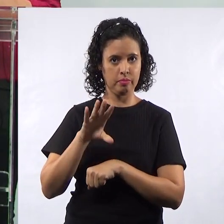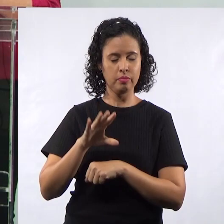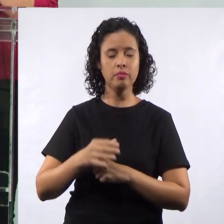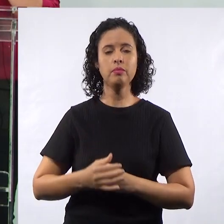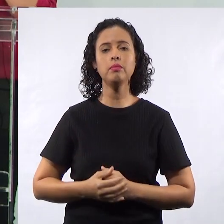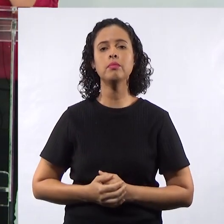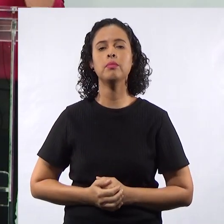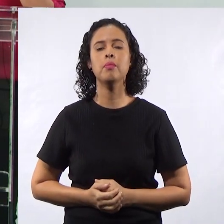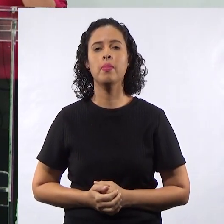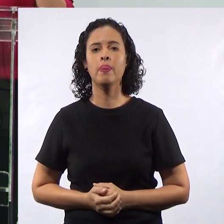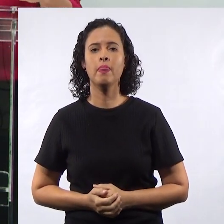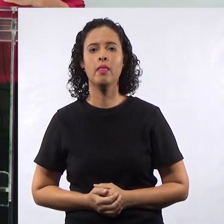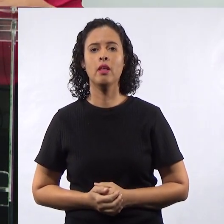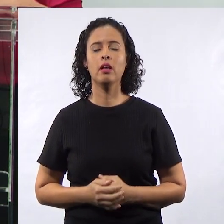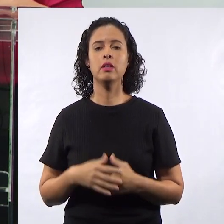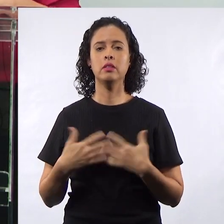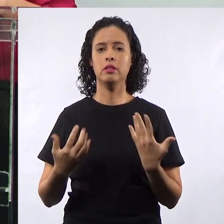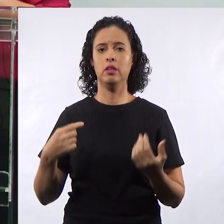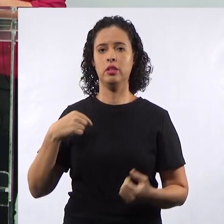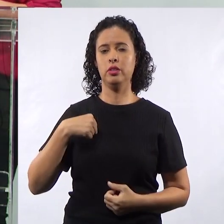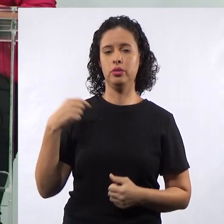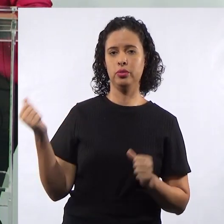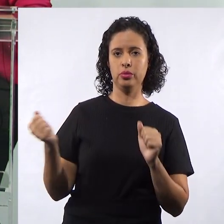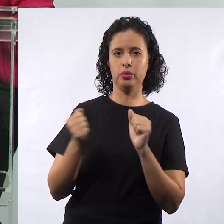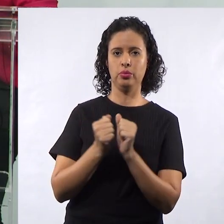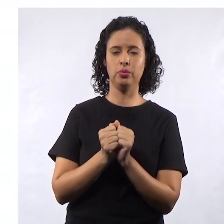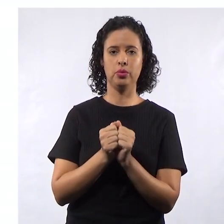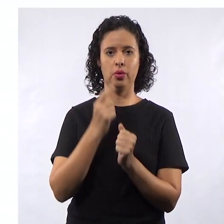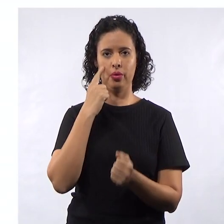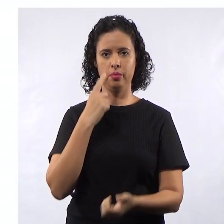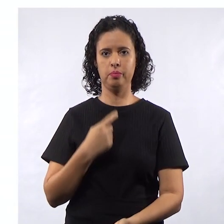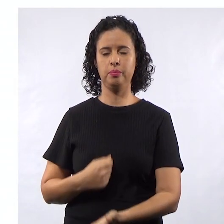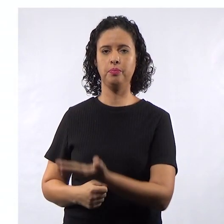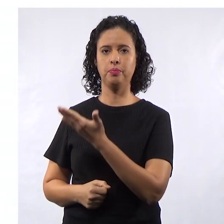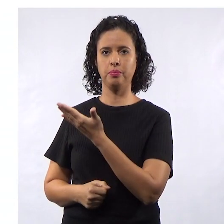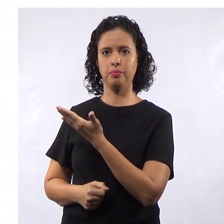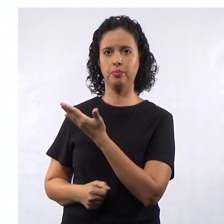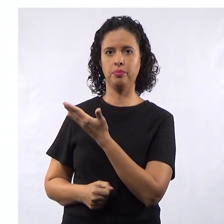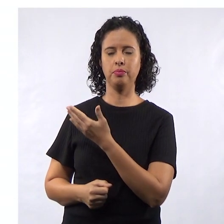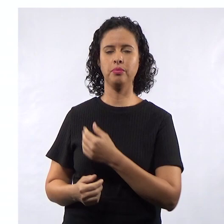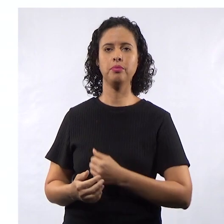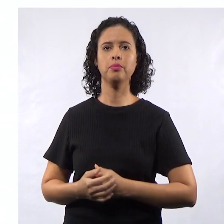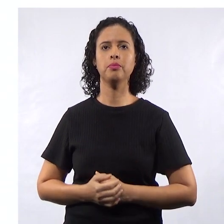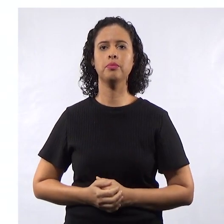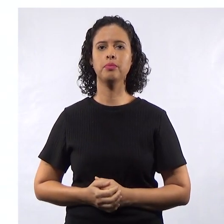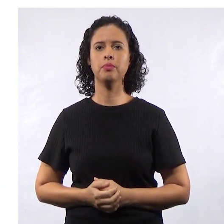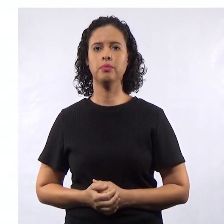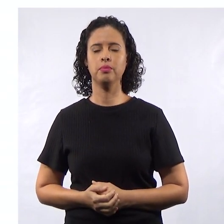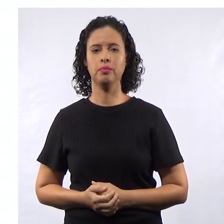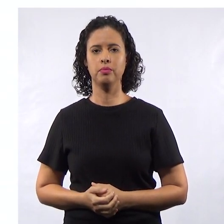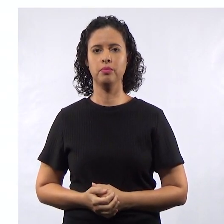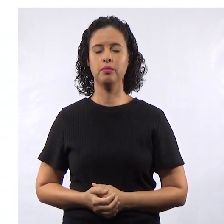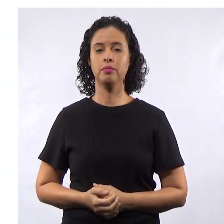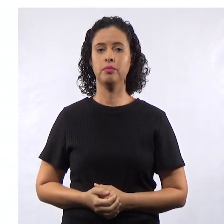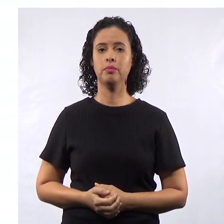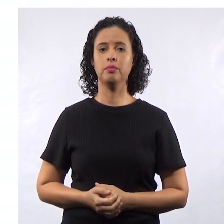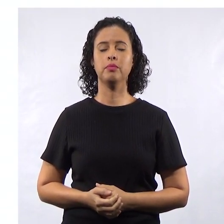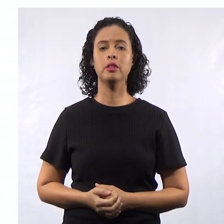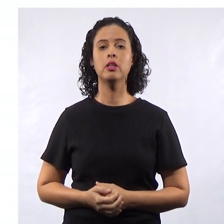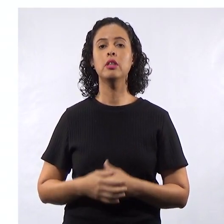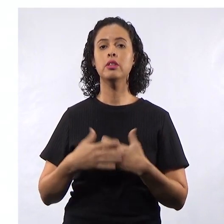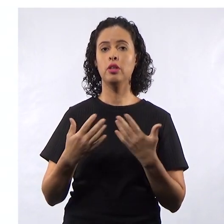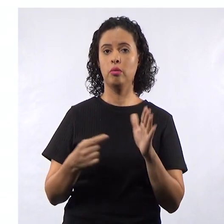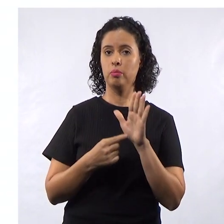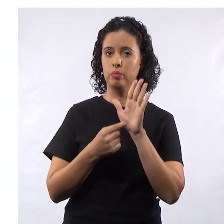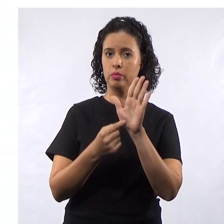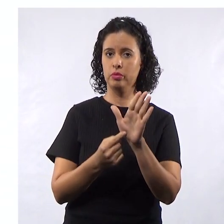certo? Então, como você já sabe, estou aqui com vocês, sou a professora Marialva, né? Vamos aqui na tela comigo. Quero começar aqui apresentando